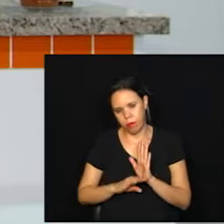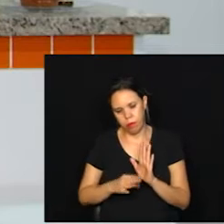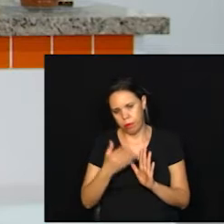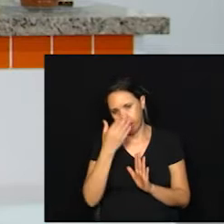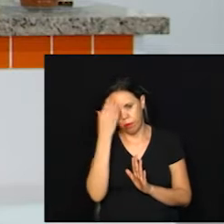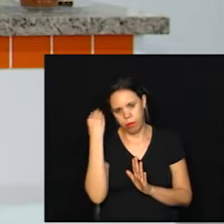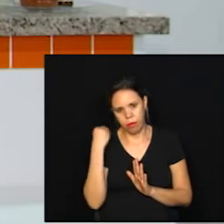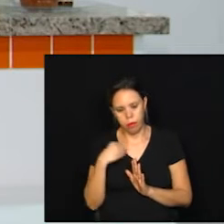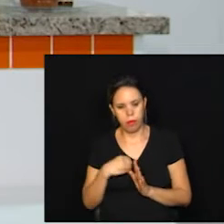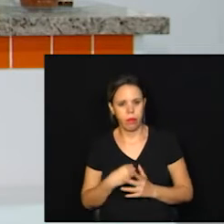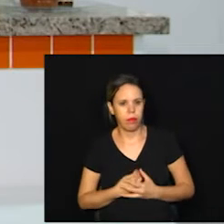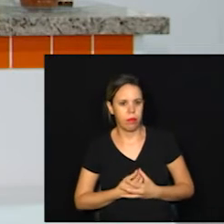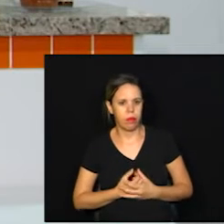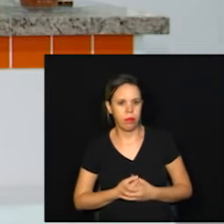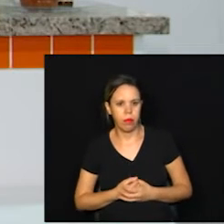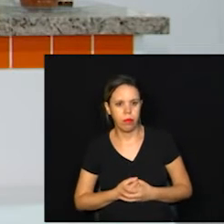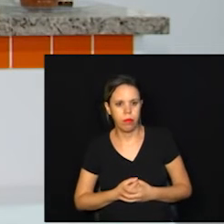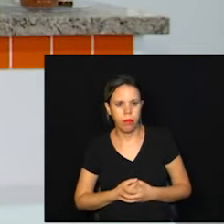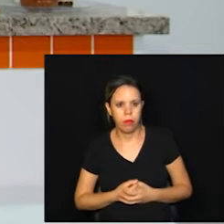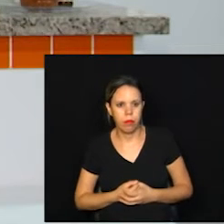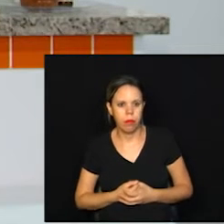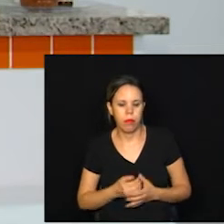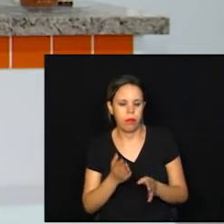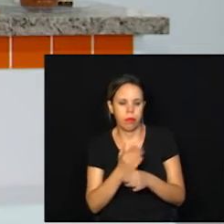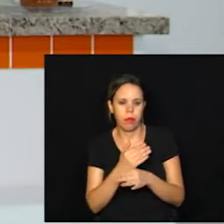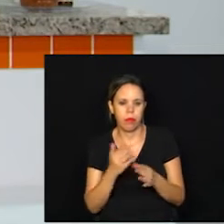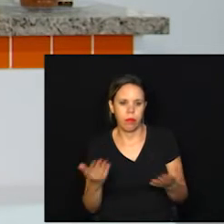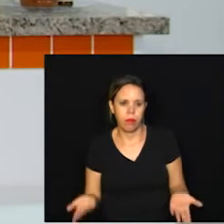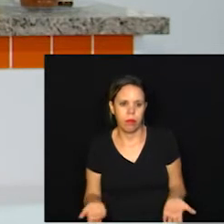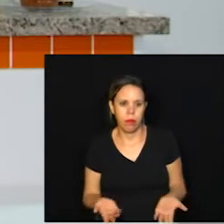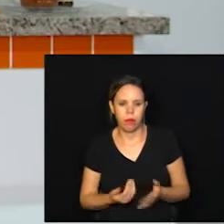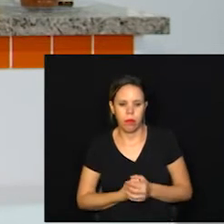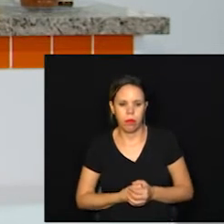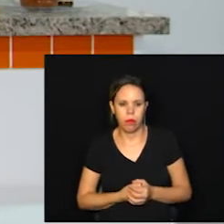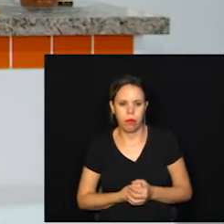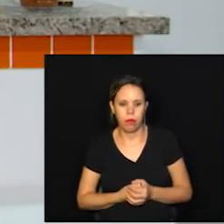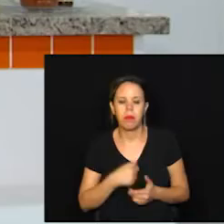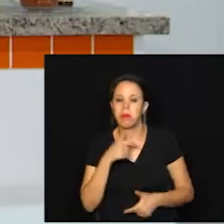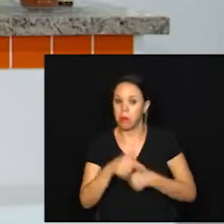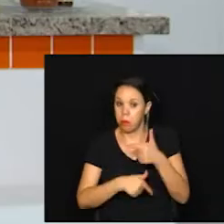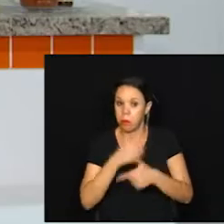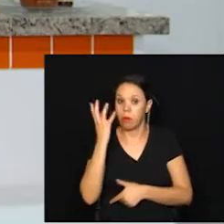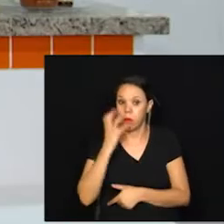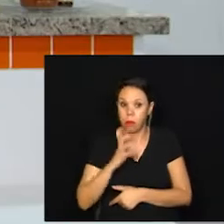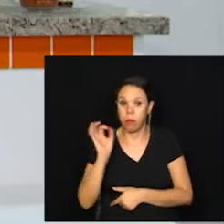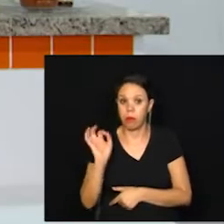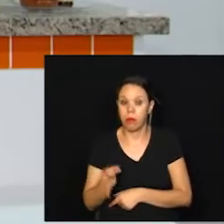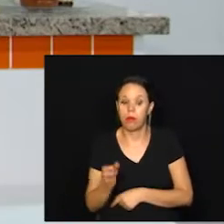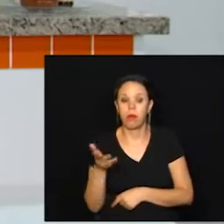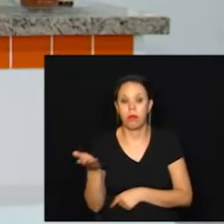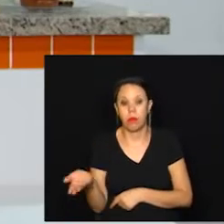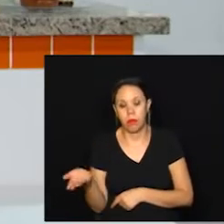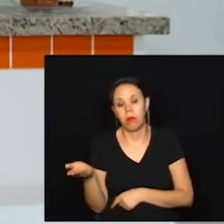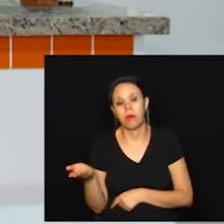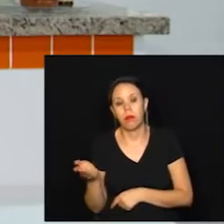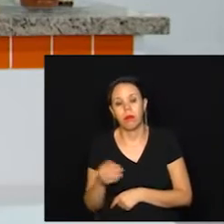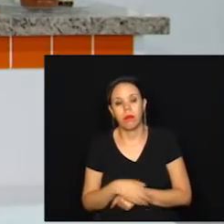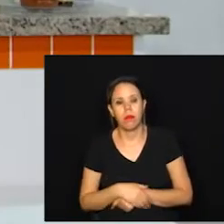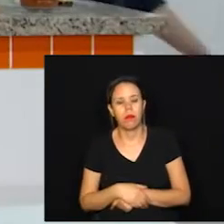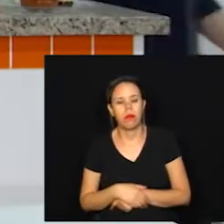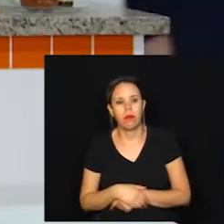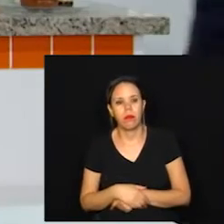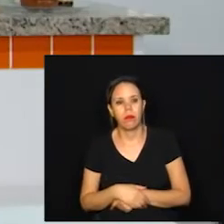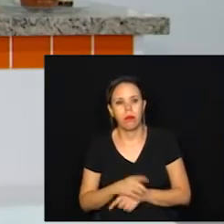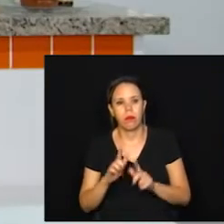esquecido ao Deus dará, né? O trabalho é muito sério. Então aqui, como